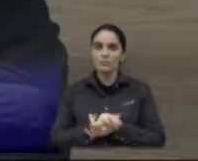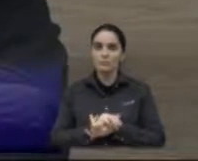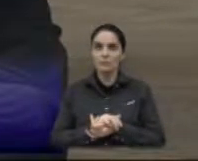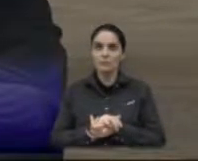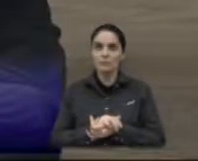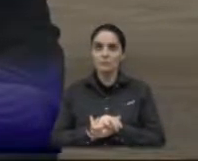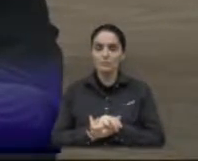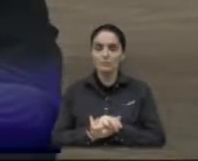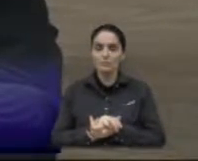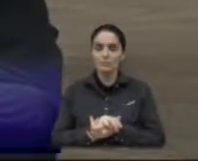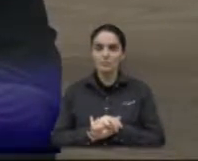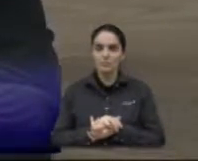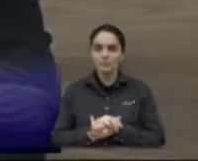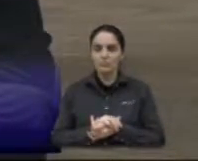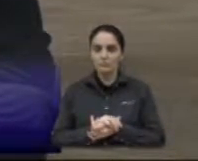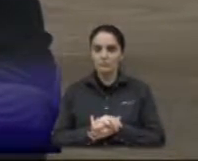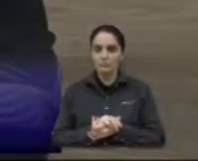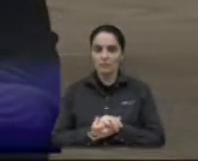passou